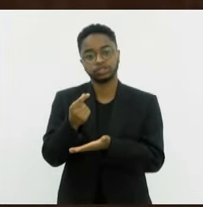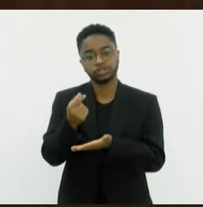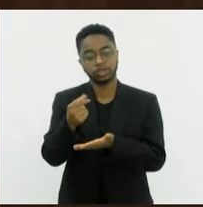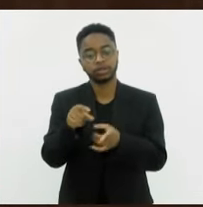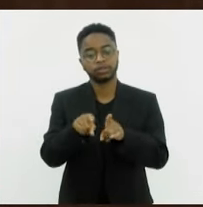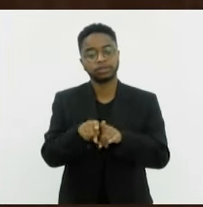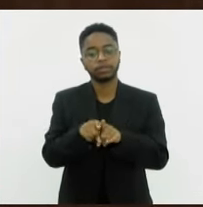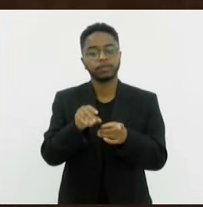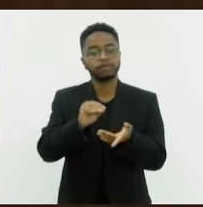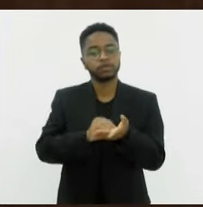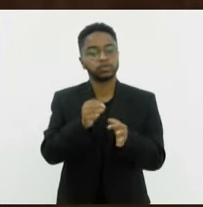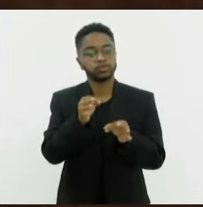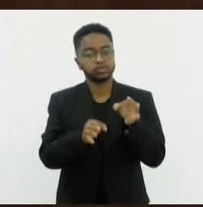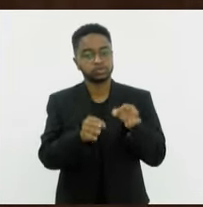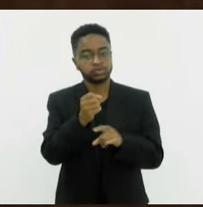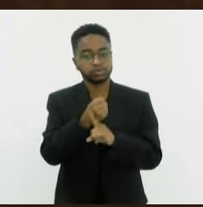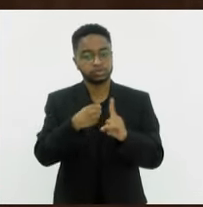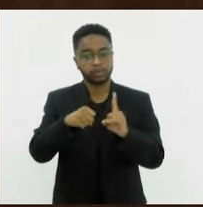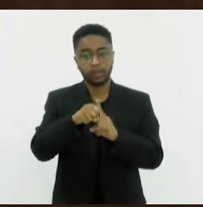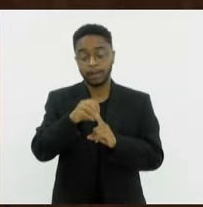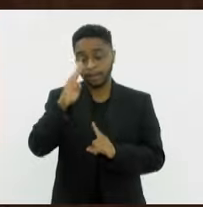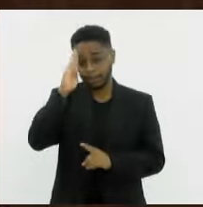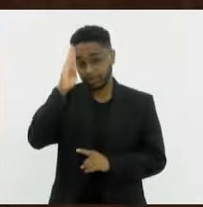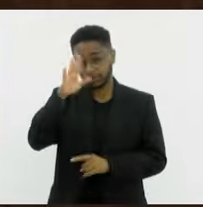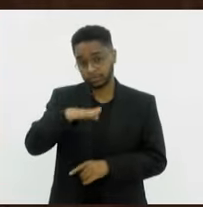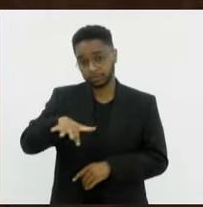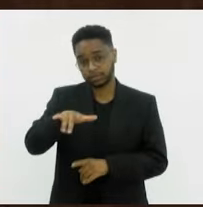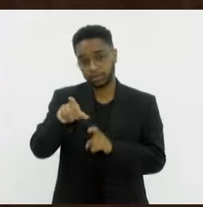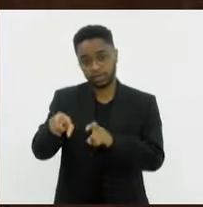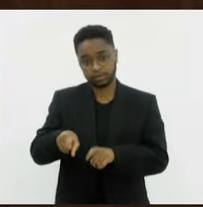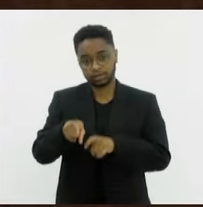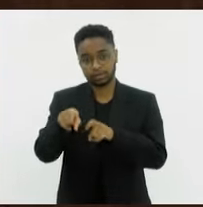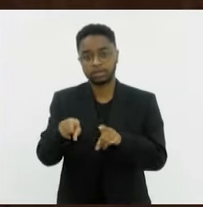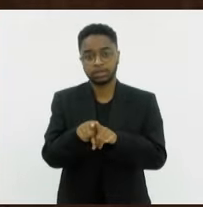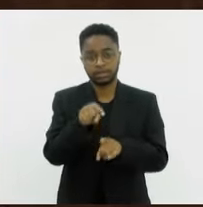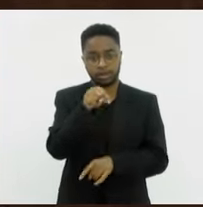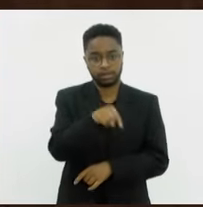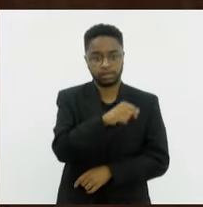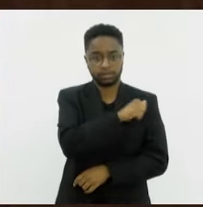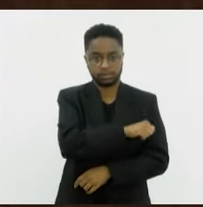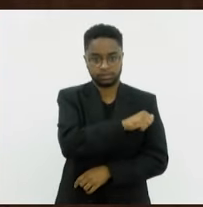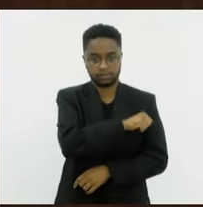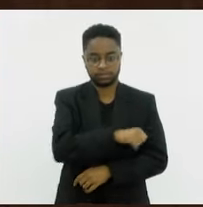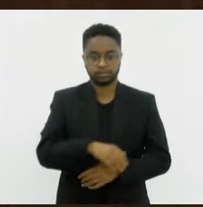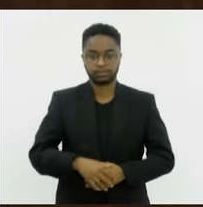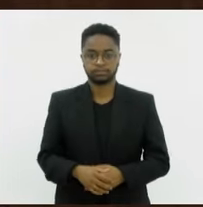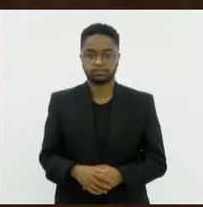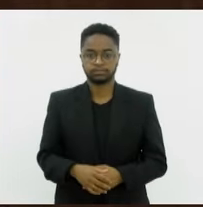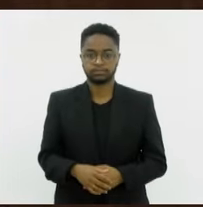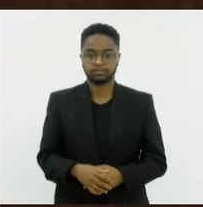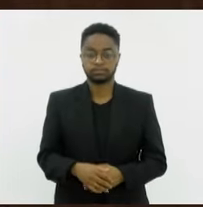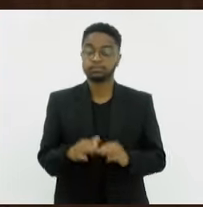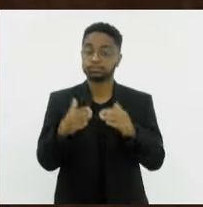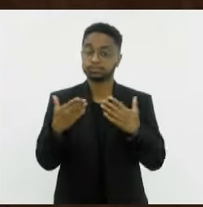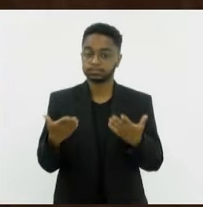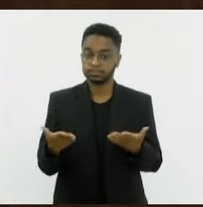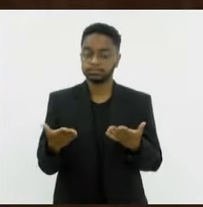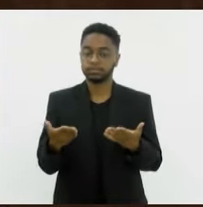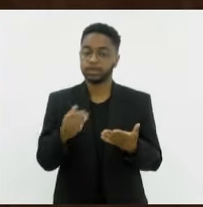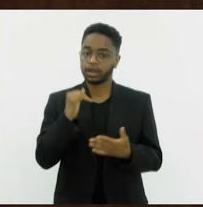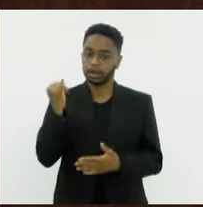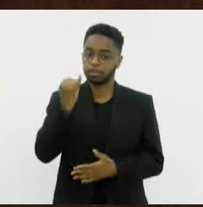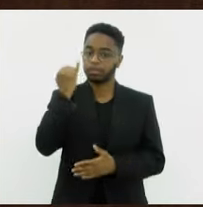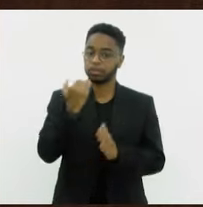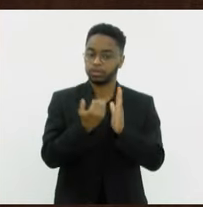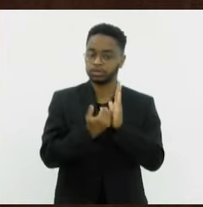principalmente no campo brasileiro que nós vivemos, mas também aqui no Estado do Rio de Janeiro. Portanto, faz-se